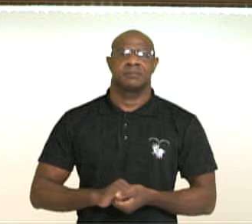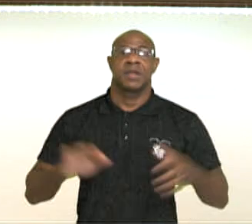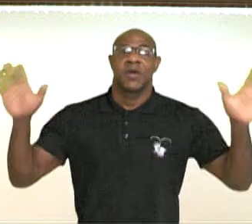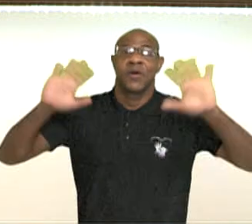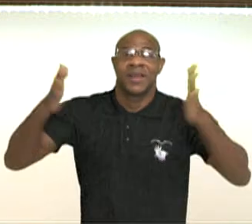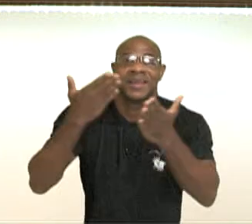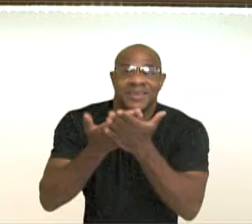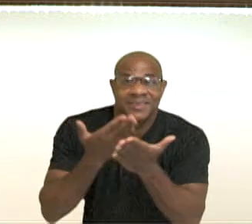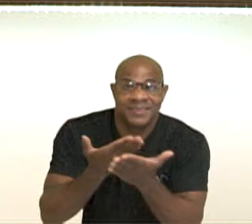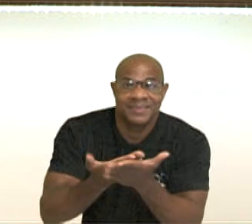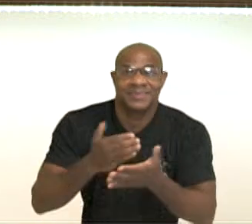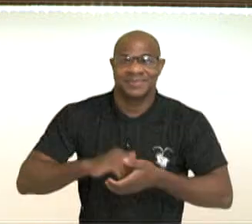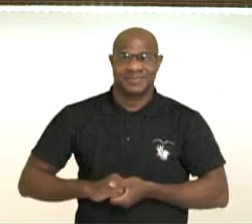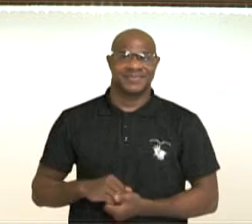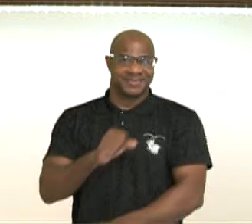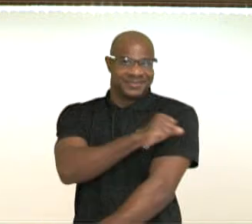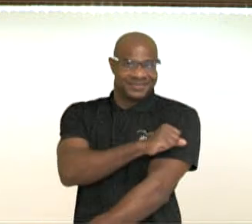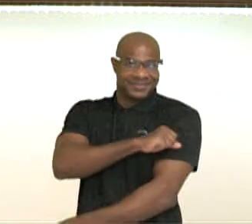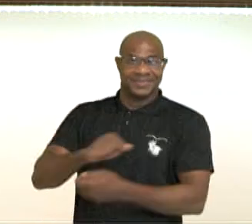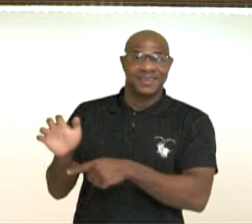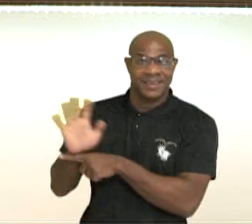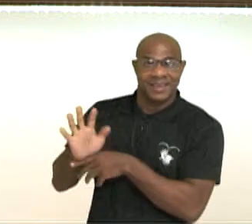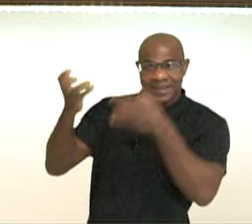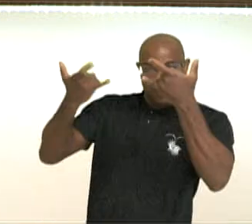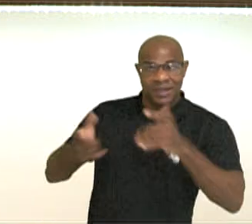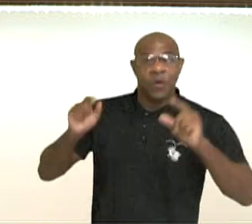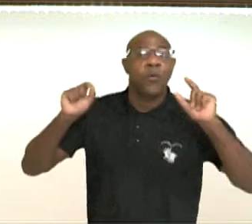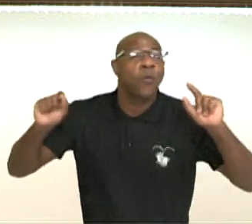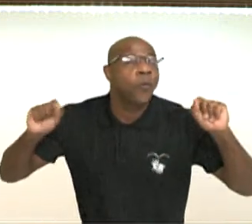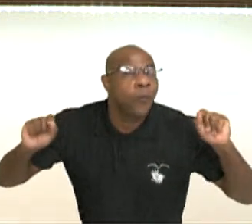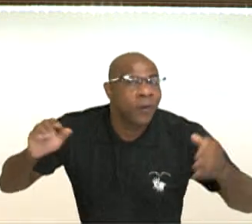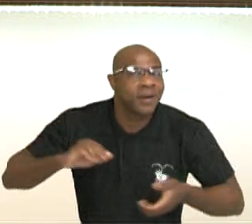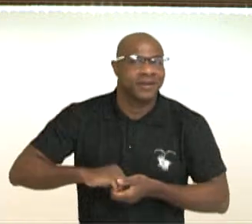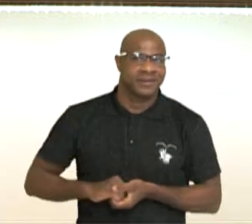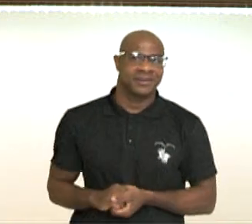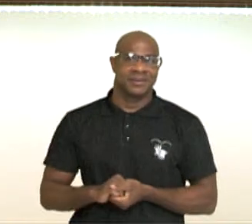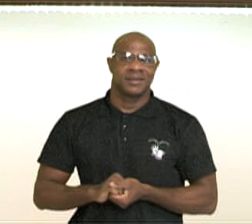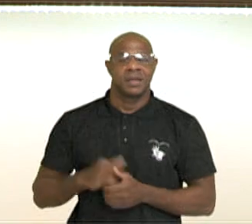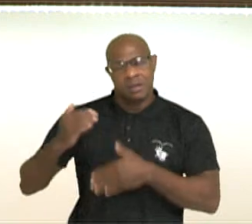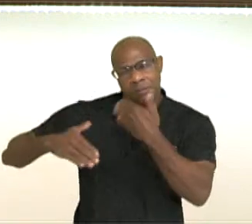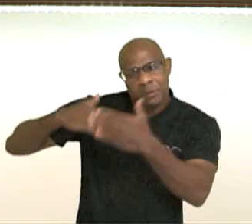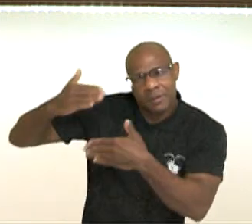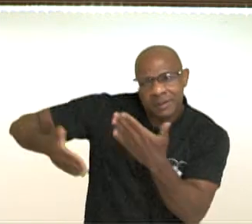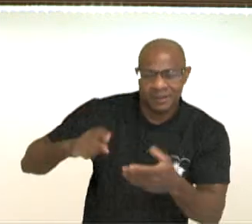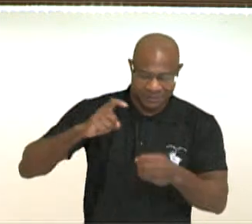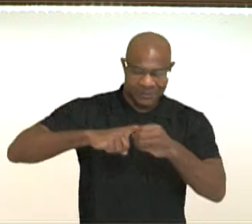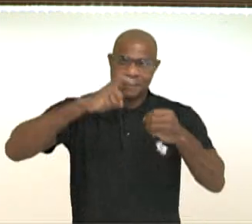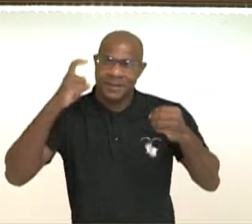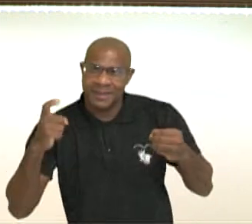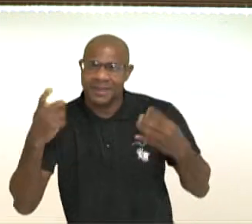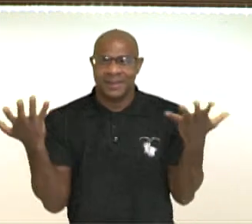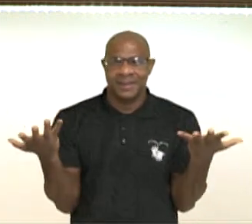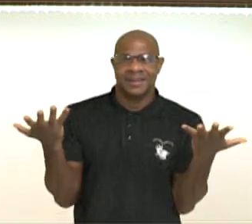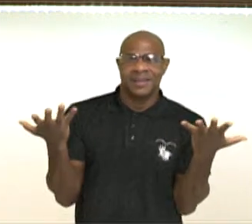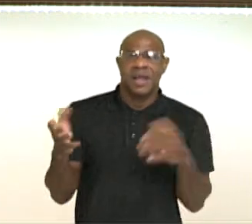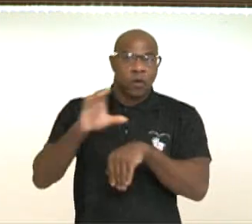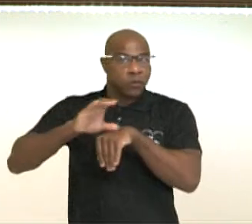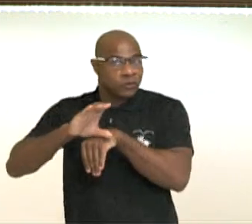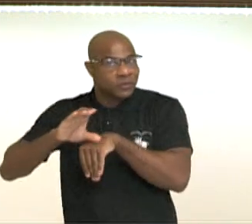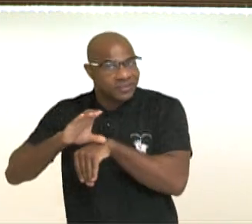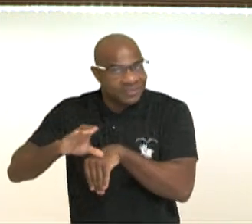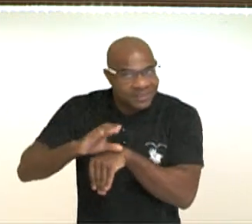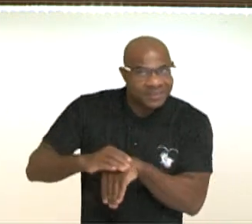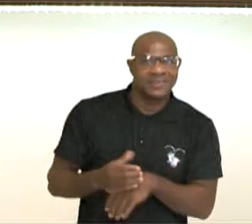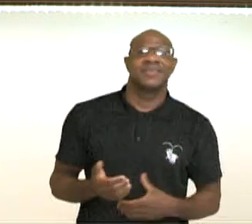Olá, estudantes do 8º ano! Nesse vídeo vamos falar sobre o processo de independência, a